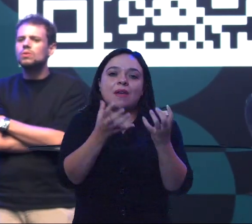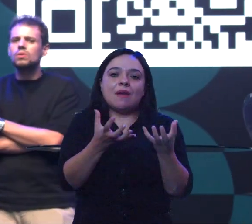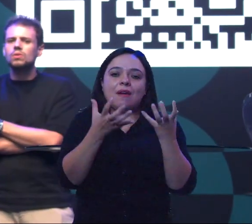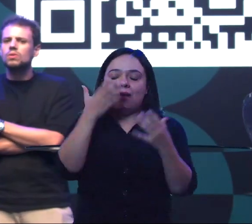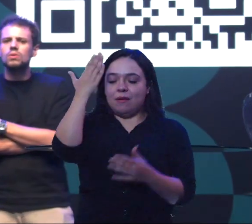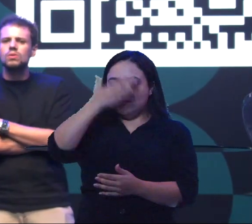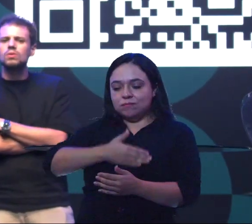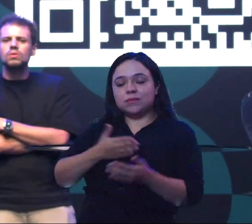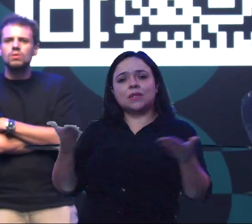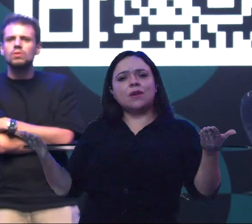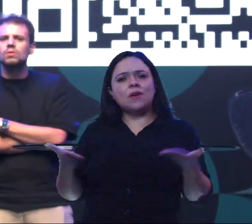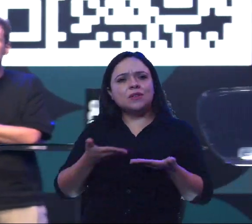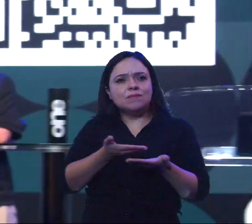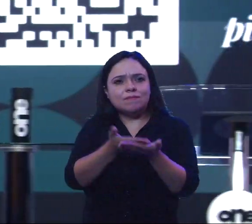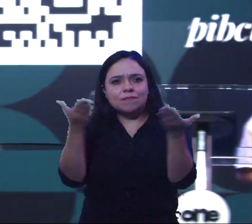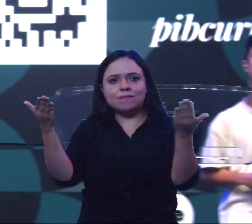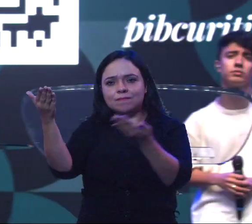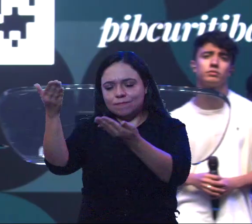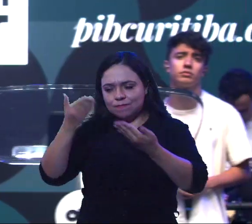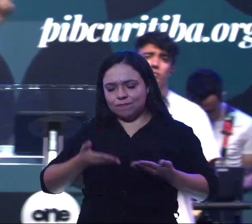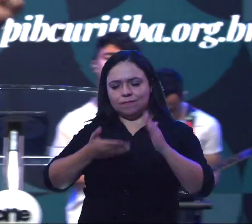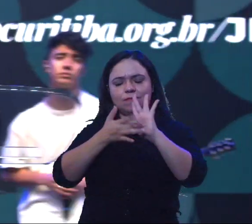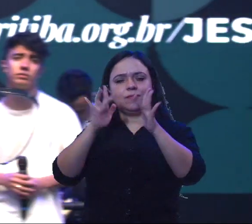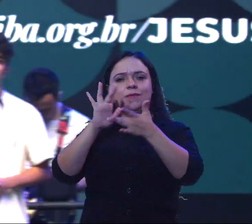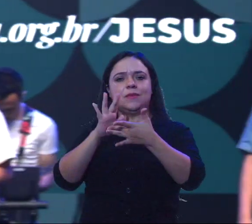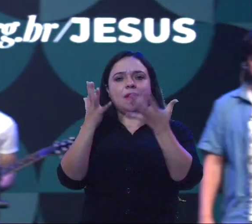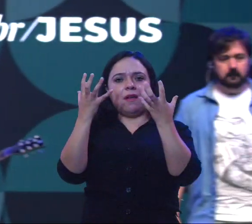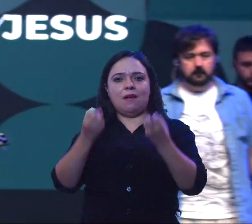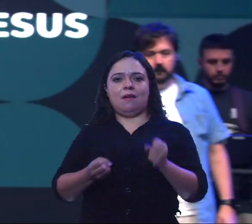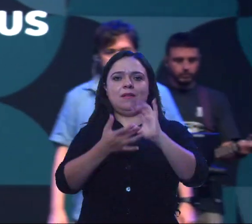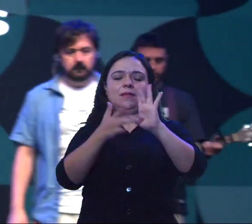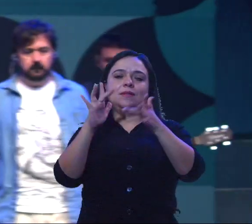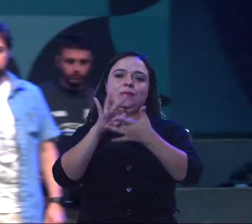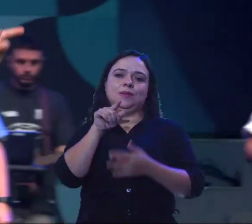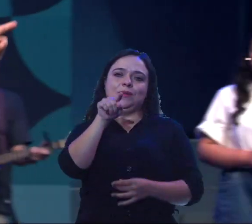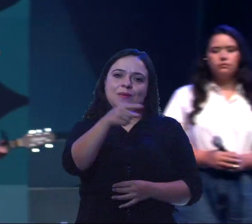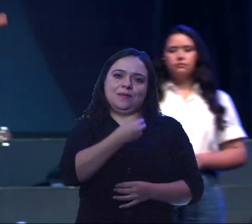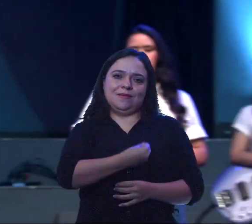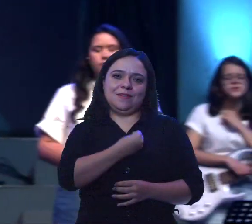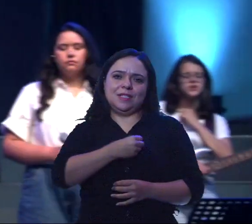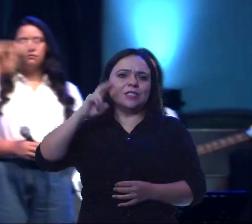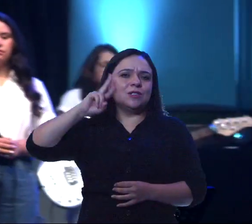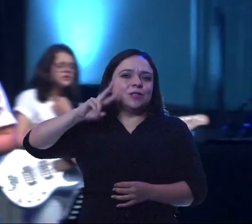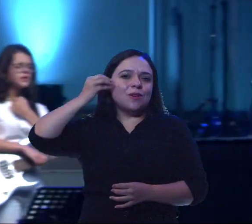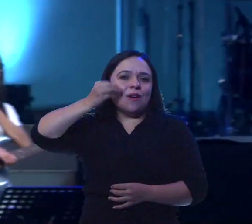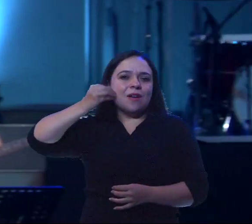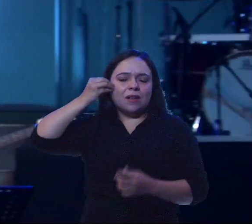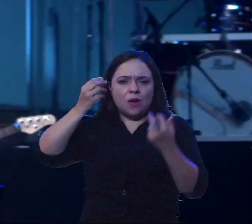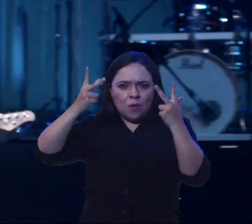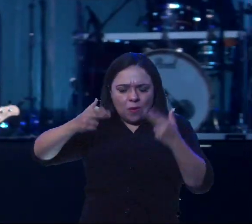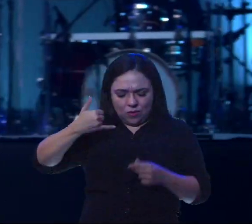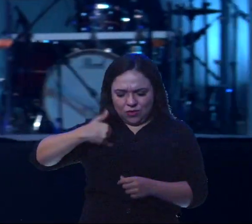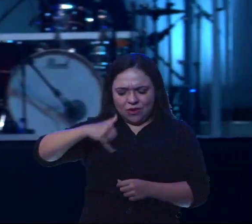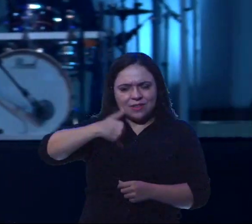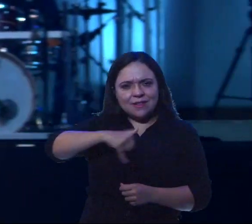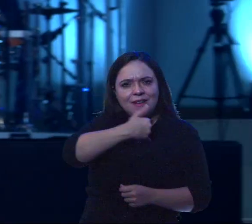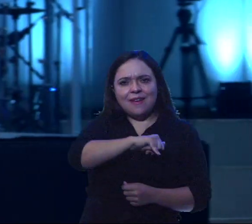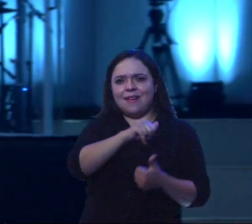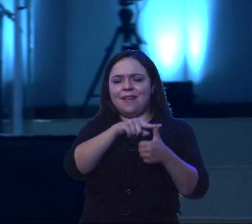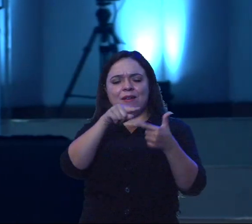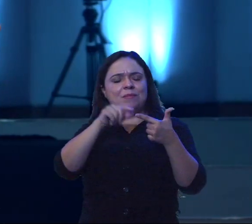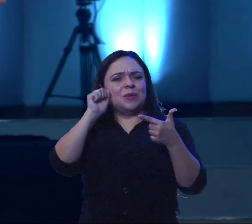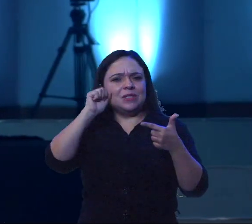um passo de fé, a convidar a Jesus para ser o Senhor e Salvador da sua vida e viver histórias como essa que você ouviu aqui, de José,